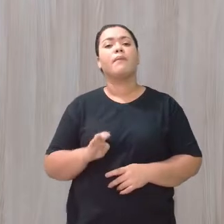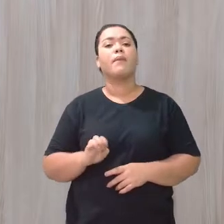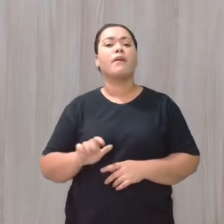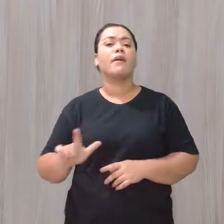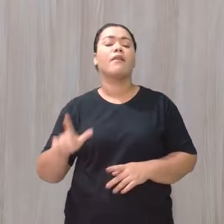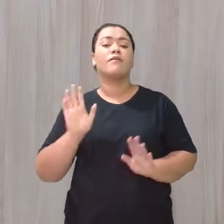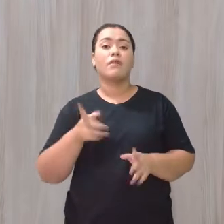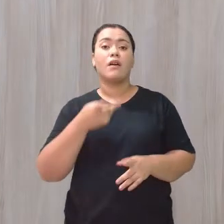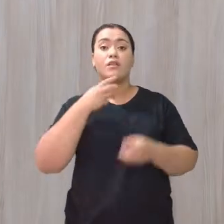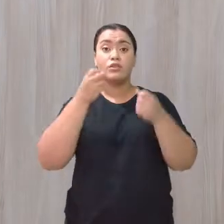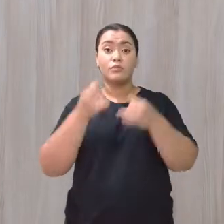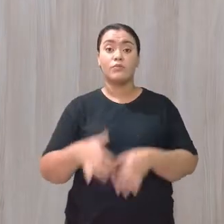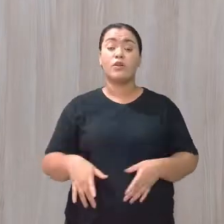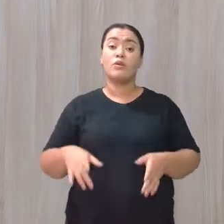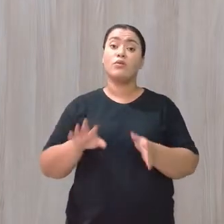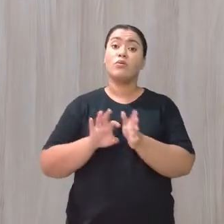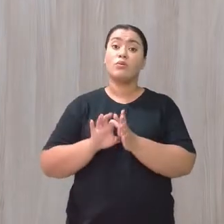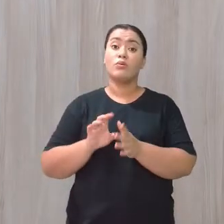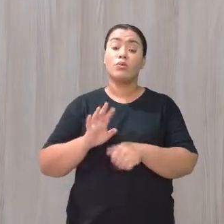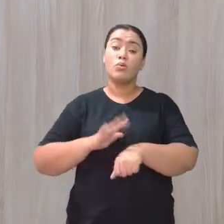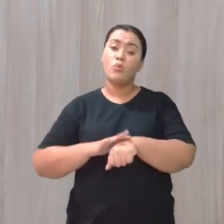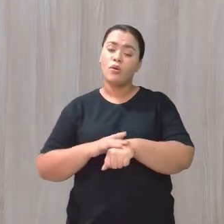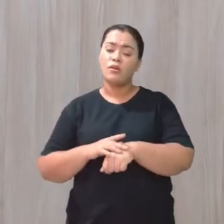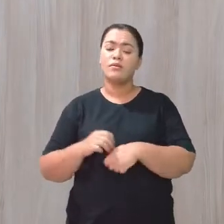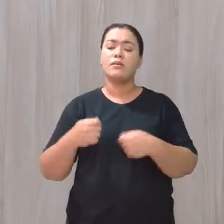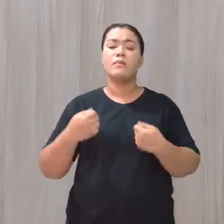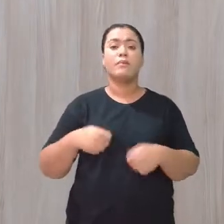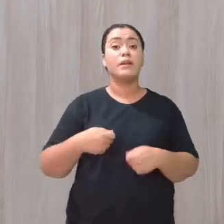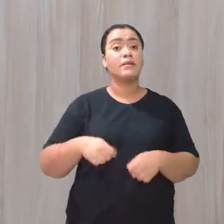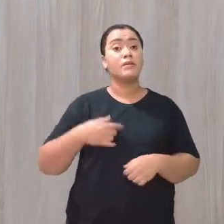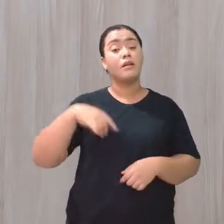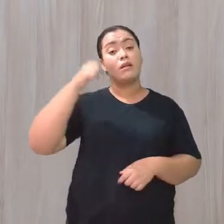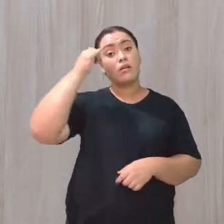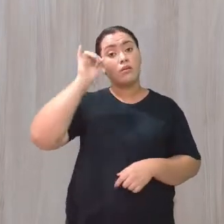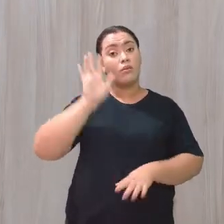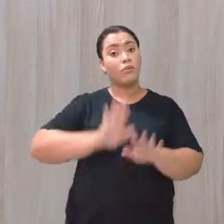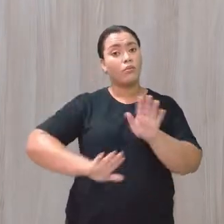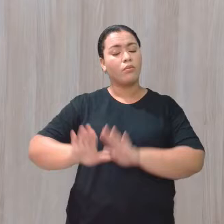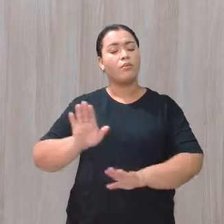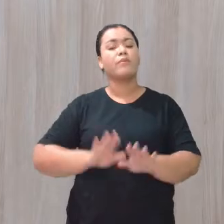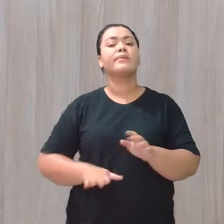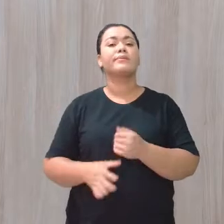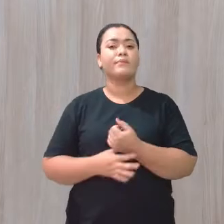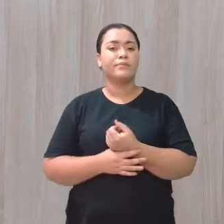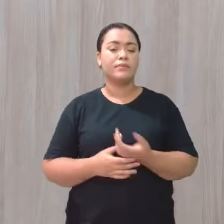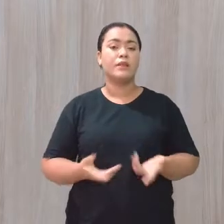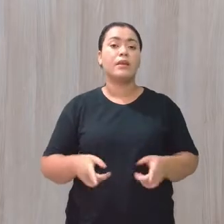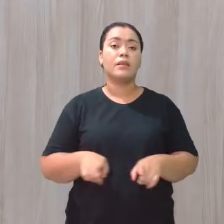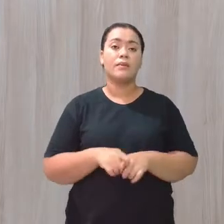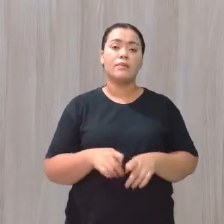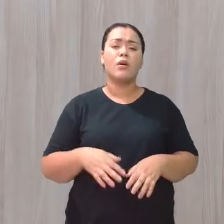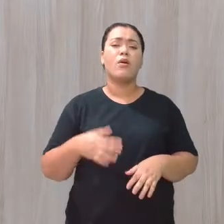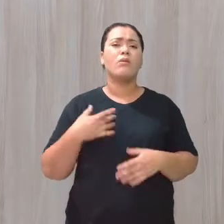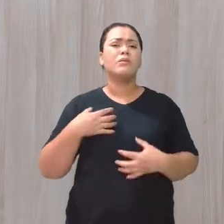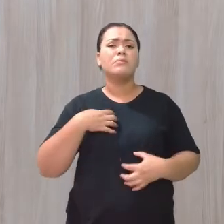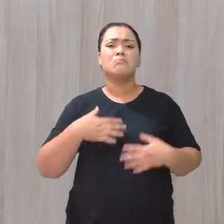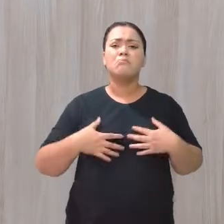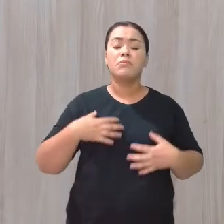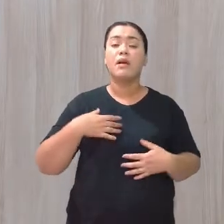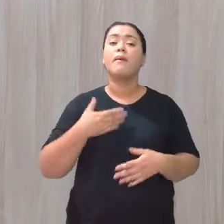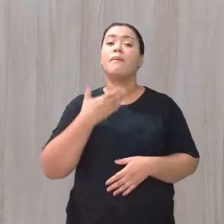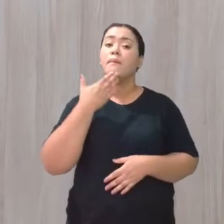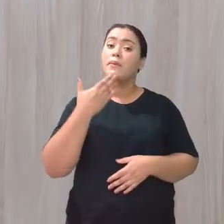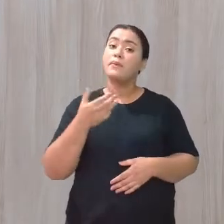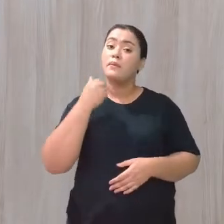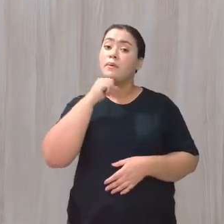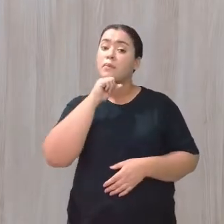né? Então, a prevenção é tudo. Vamos nos prevenir. Qualquer sintoma, vamos pedir às mães, aos pais, para levar no postinho